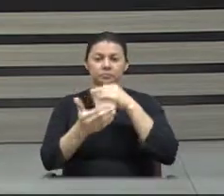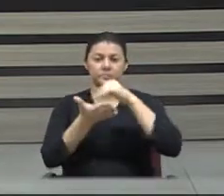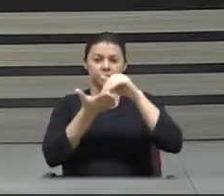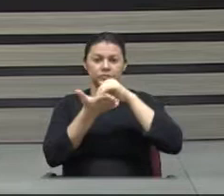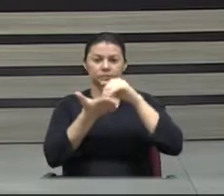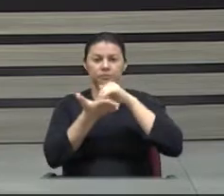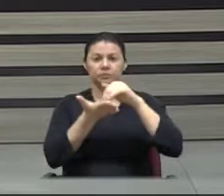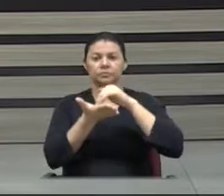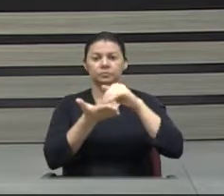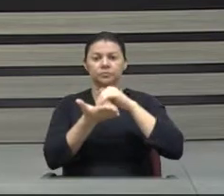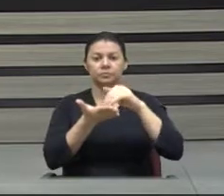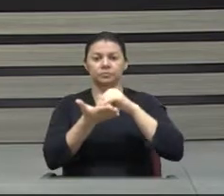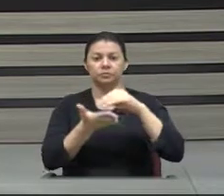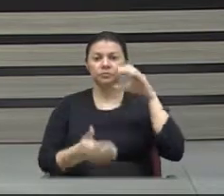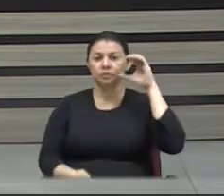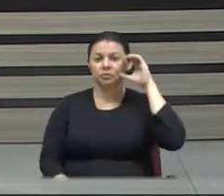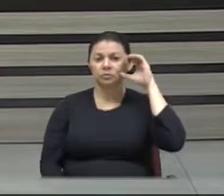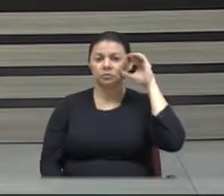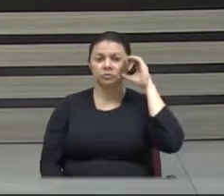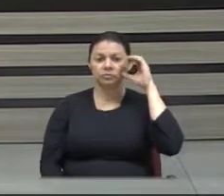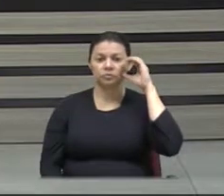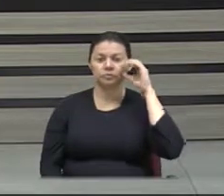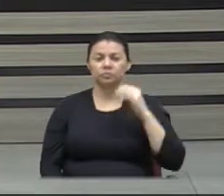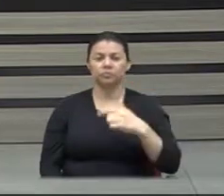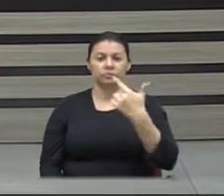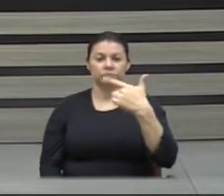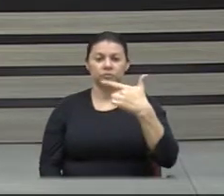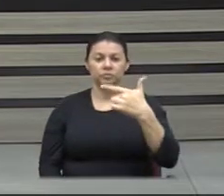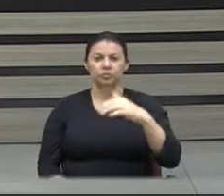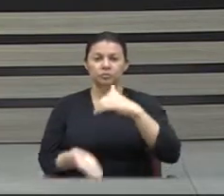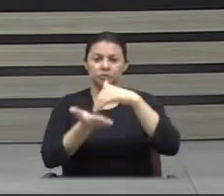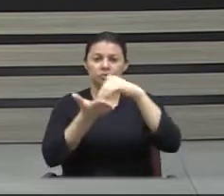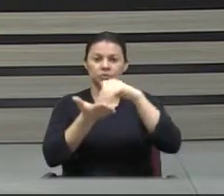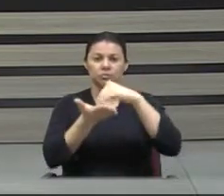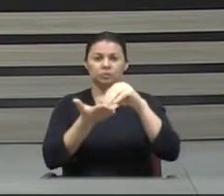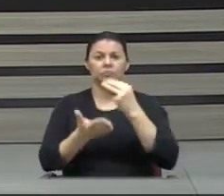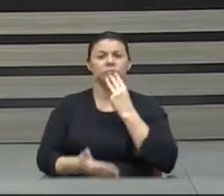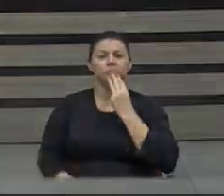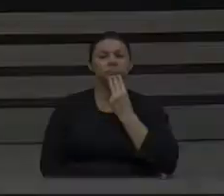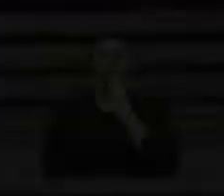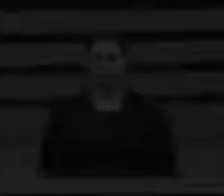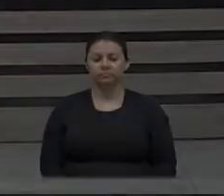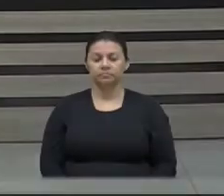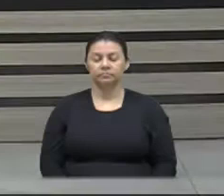constância félix e para o segundo-secretário vadim de santa luzia